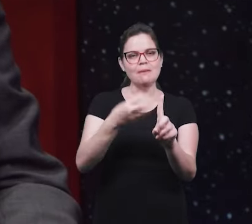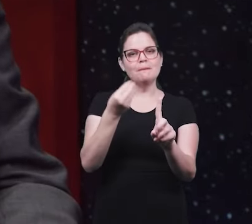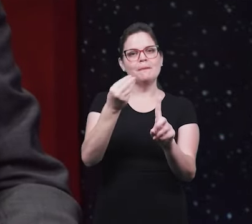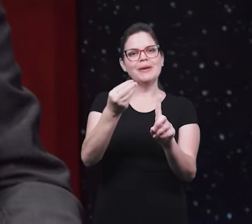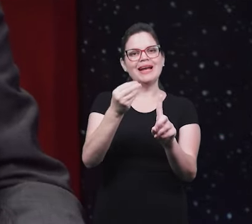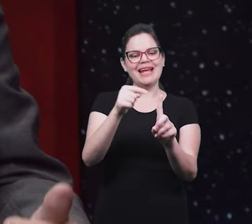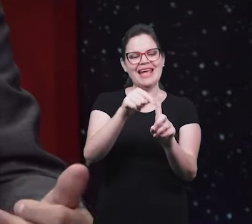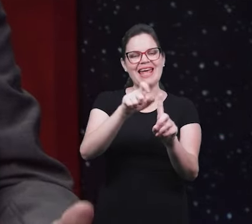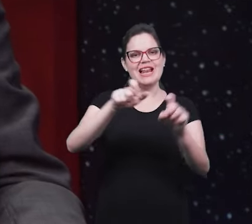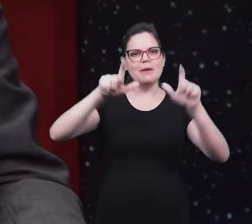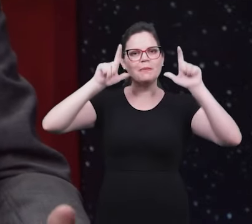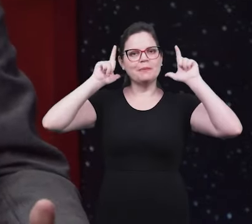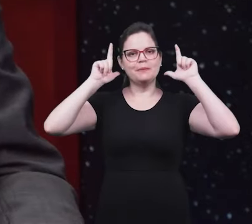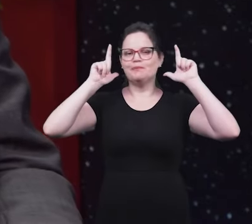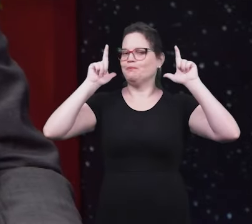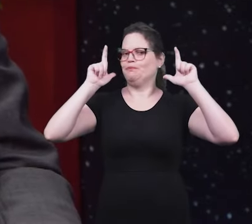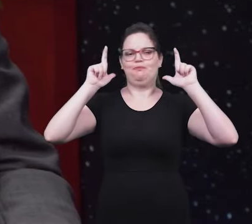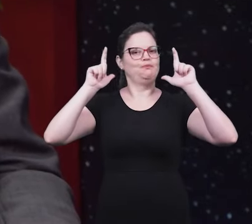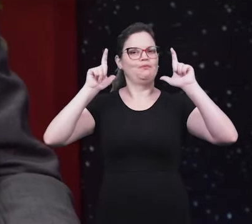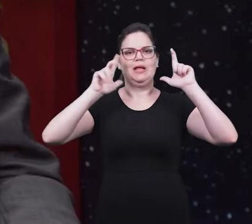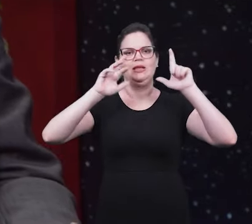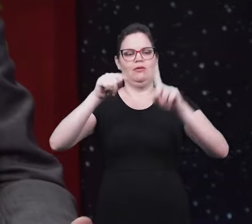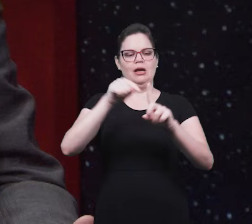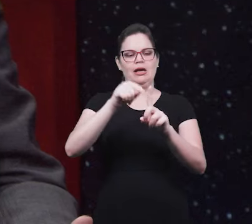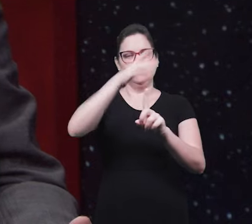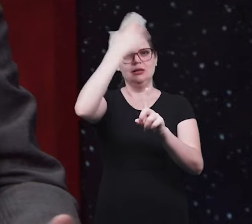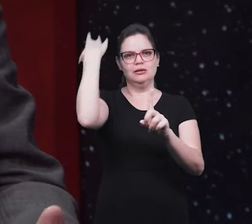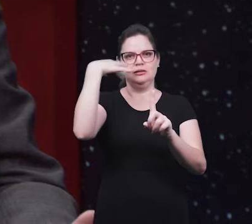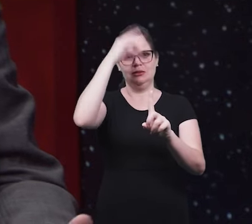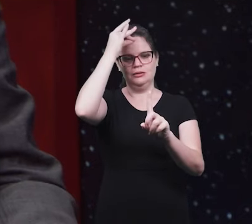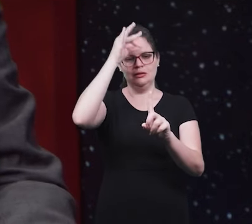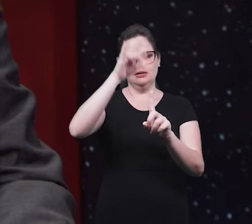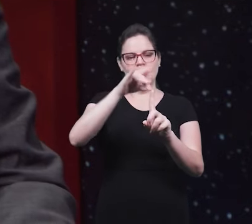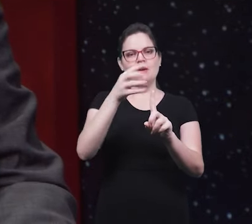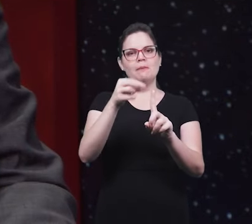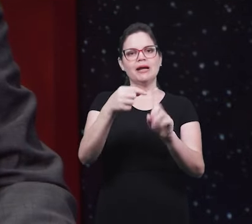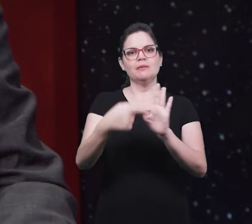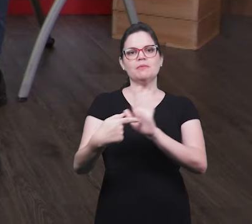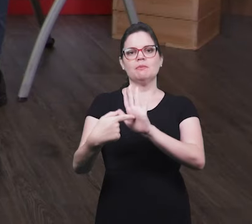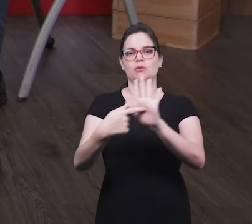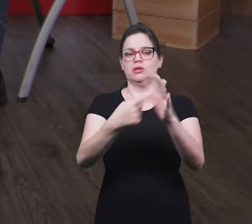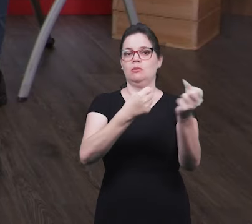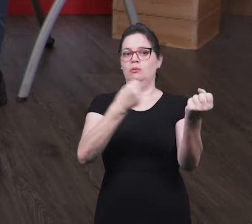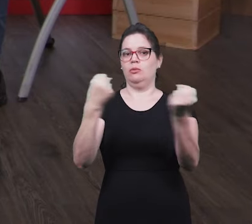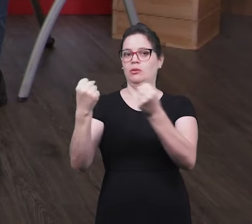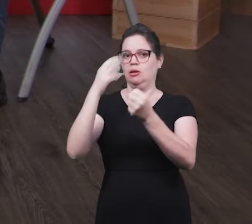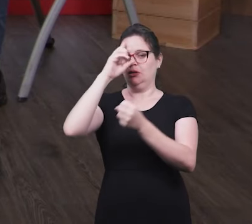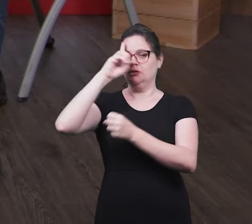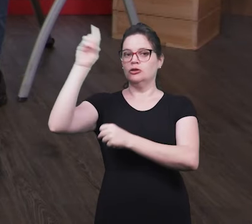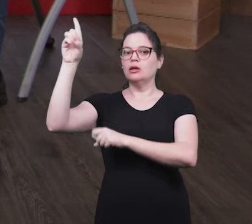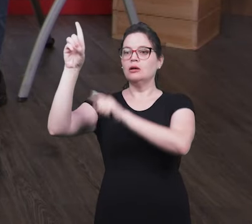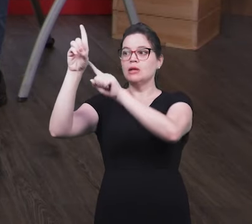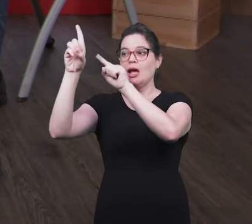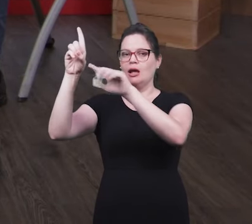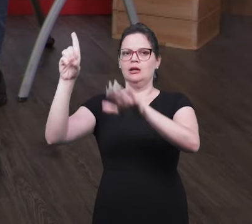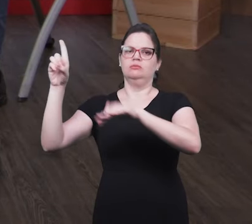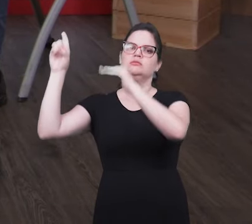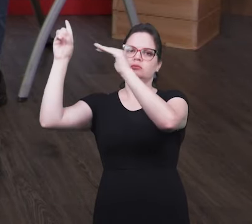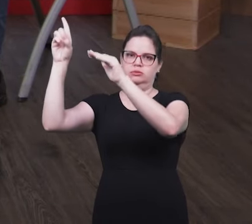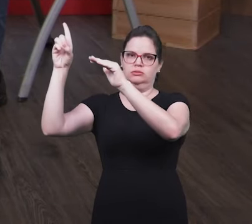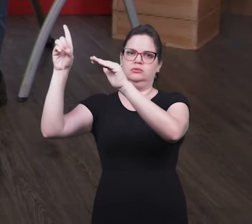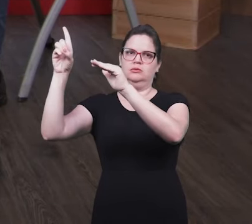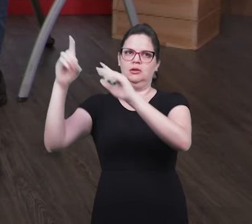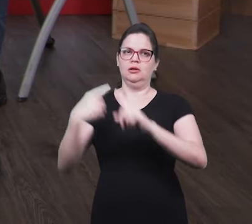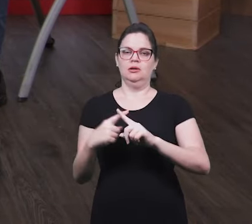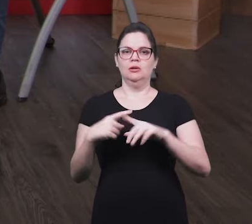Senhor, não para promoção, não para destaque nosso. A própria Bíblia diz que Deus coloca os seus tesouros